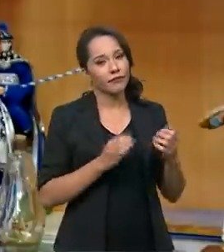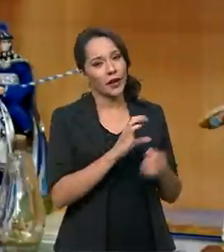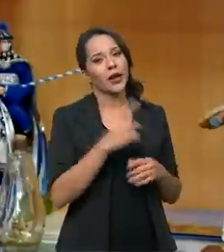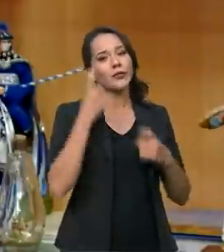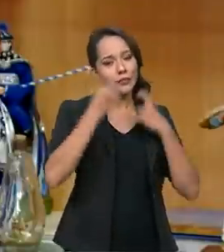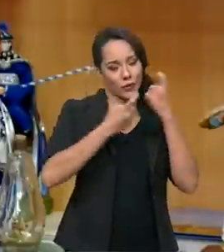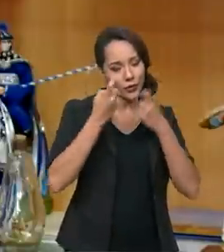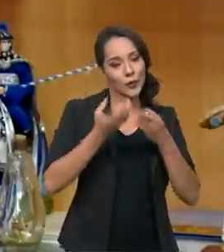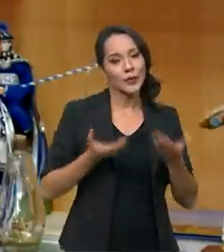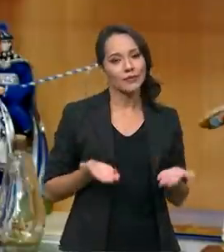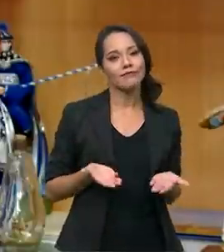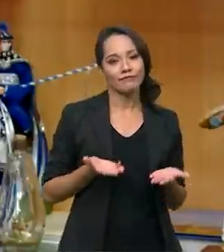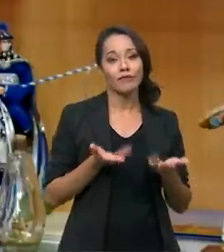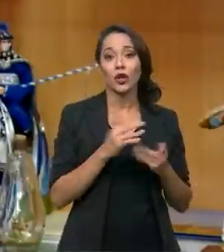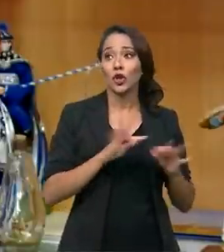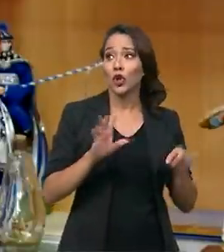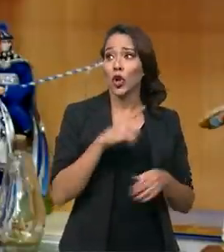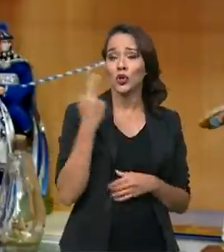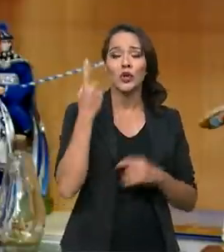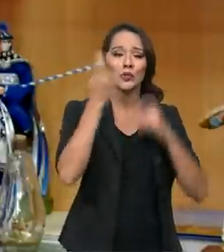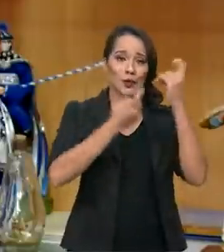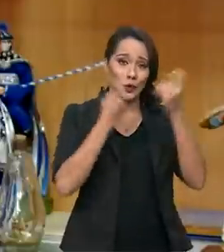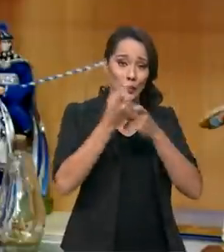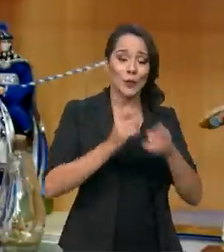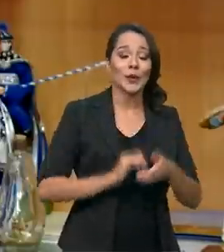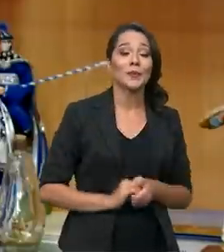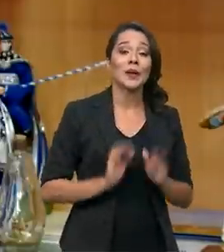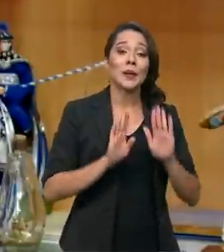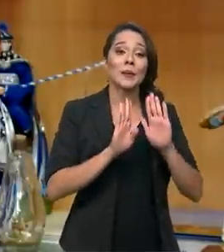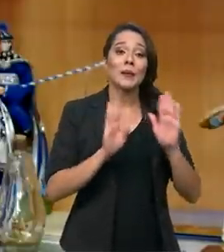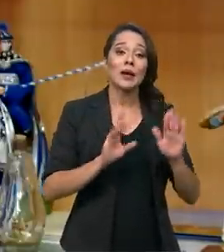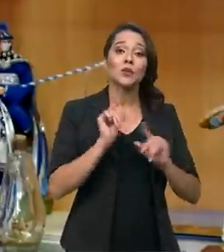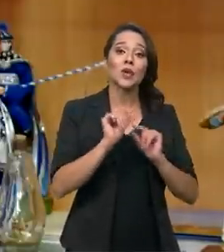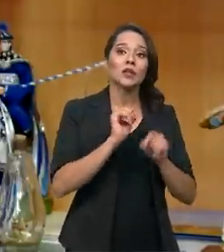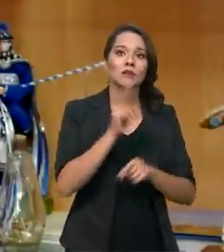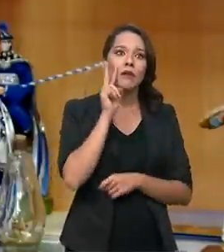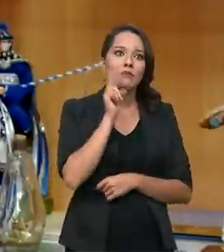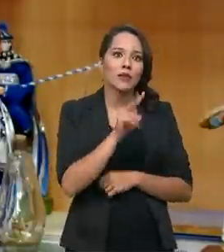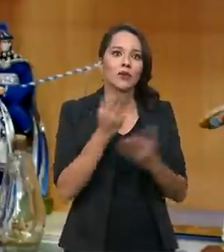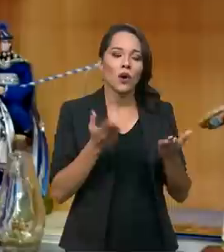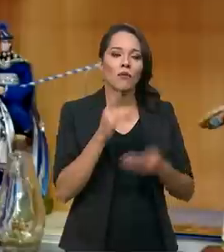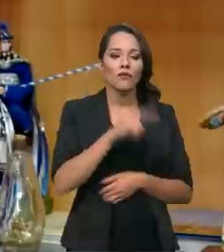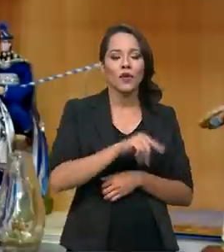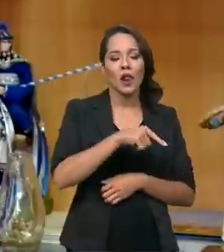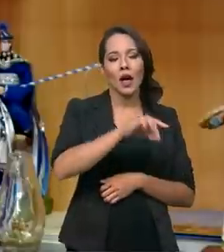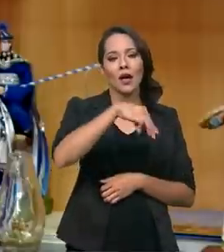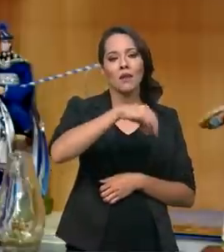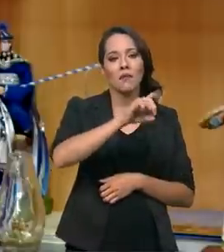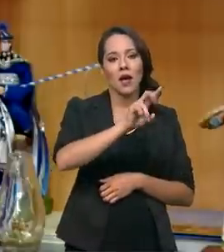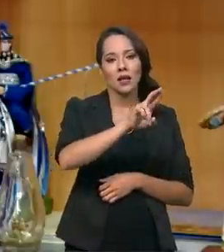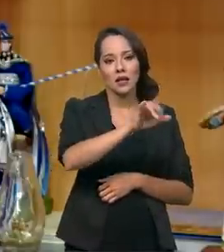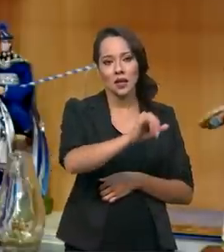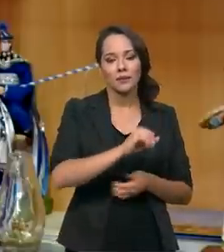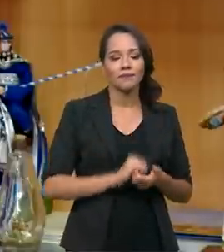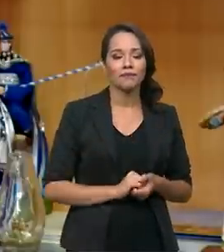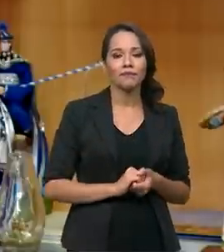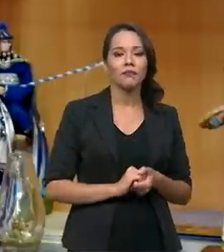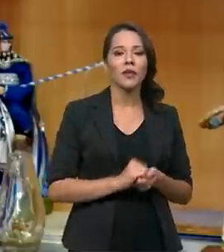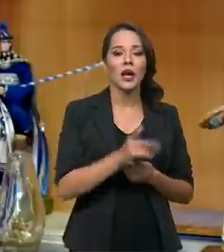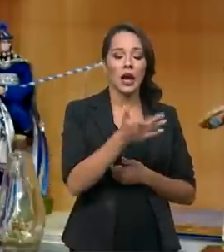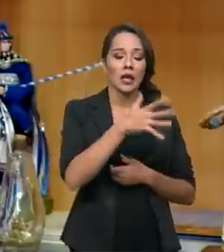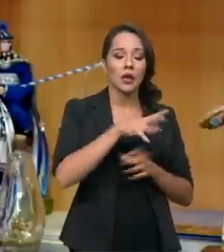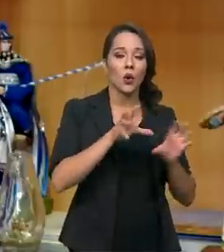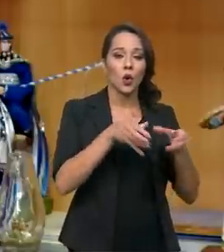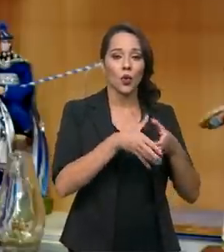preocupada né claro que toca para todos nós né mas a gente tem que a gente ter ouvido que tive agora em Madrid a Organização Mundial